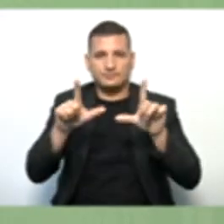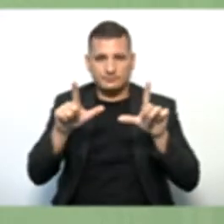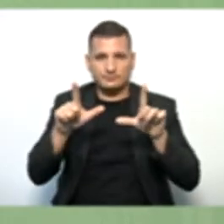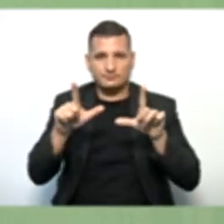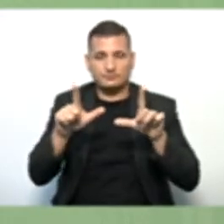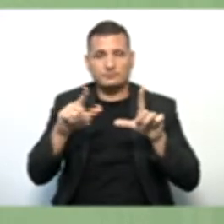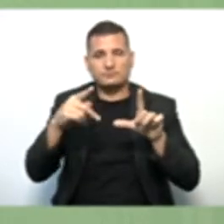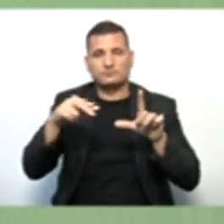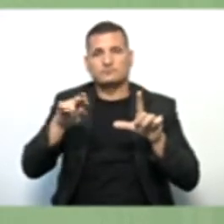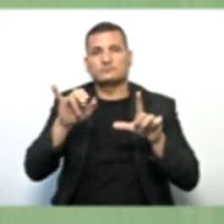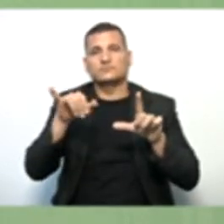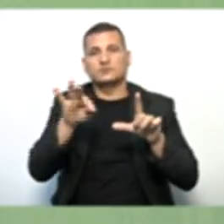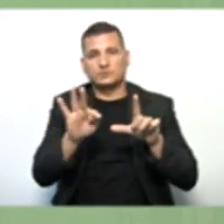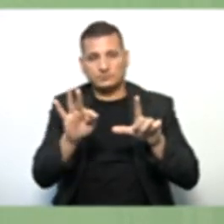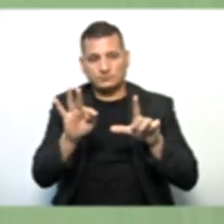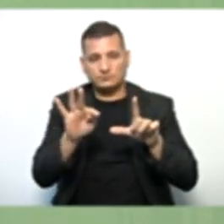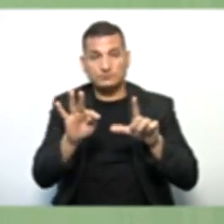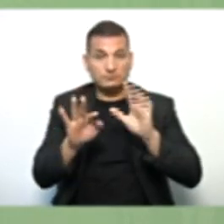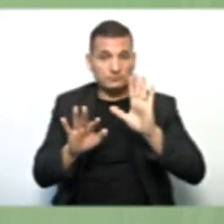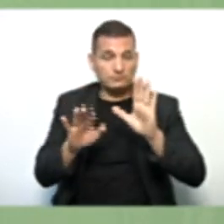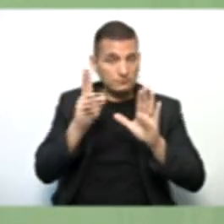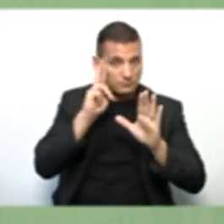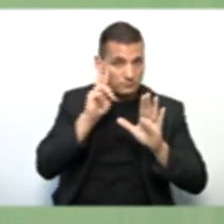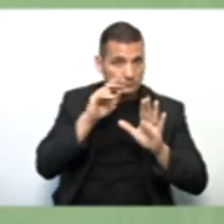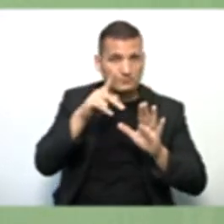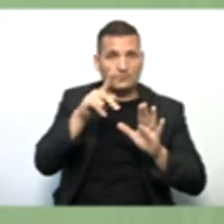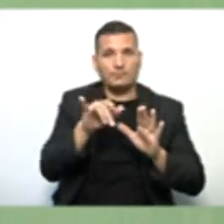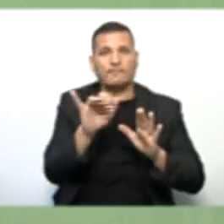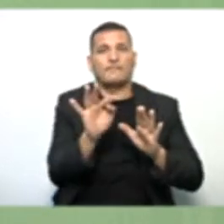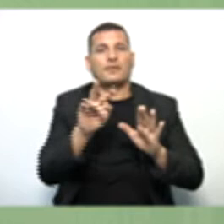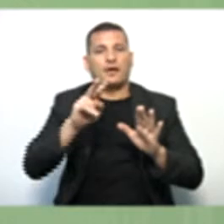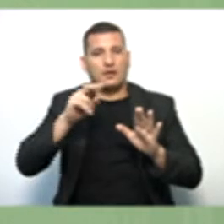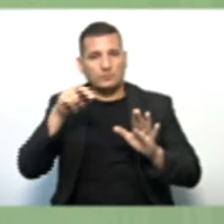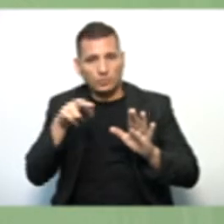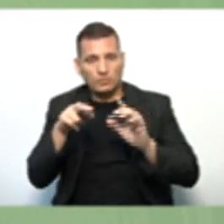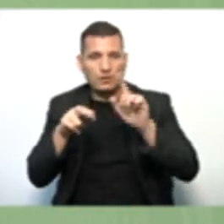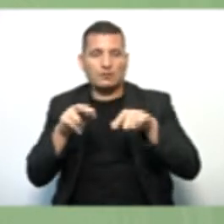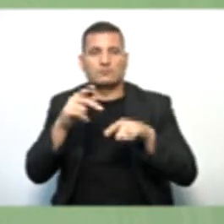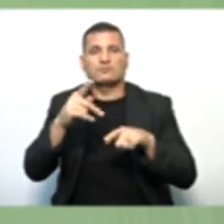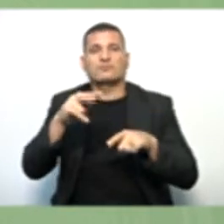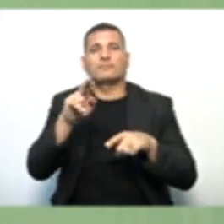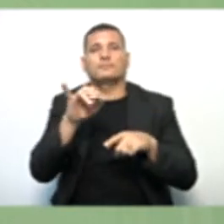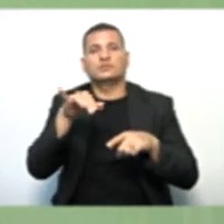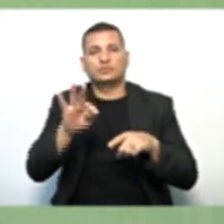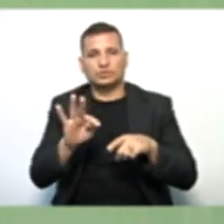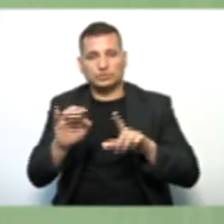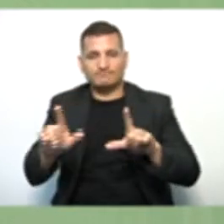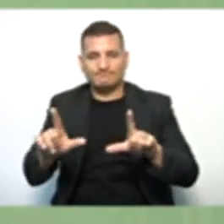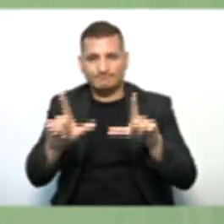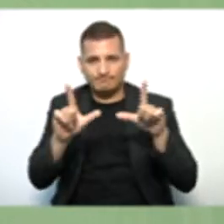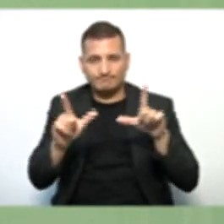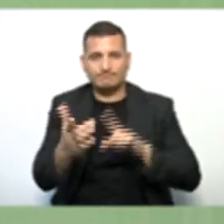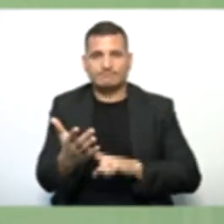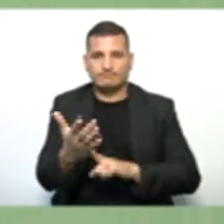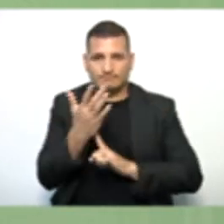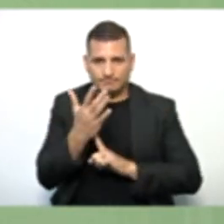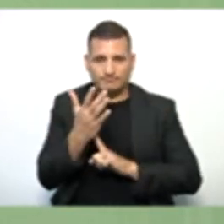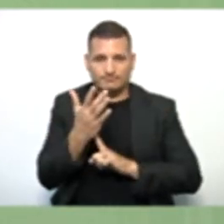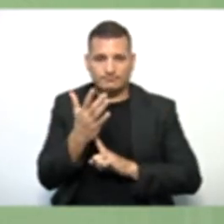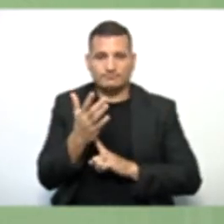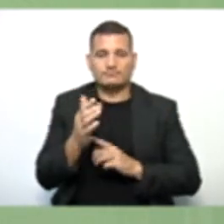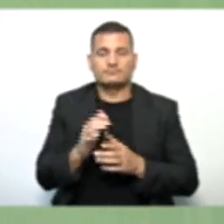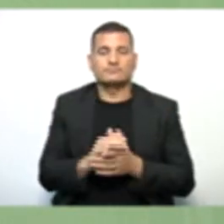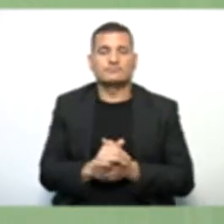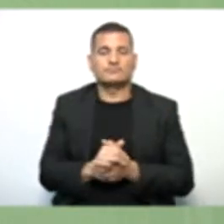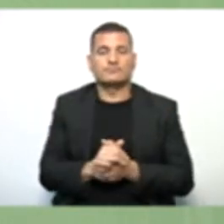e o print é a minha saída. Lembrando que no Python é print que dá a saída, o resultado de uma saída. No caso aqui seria print